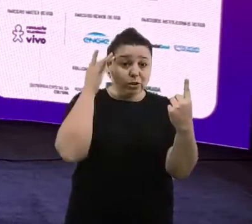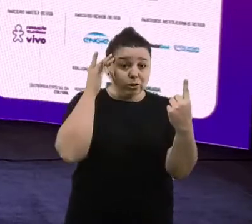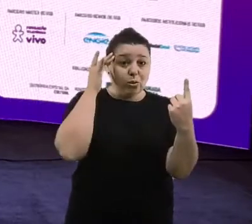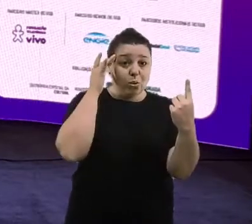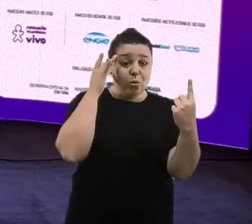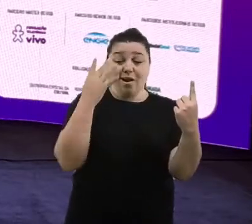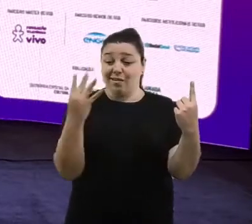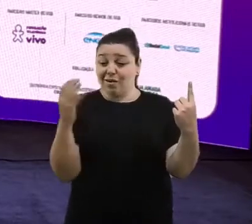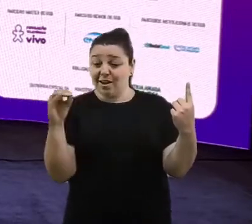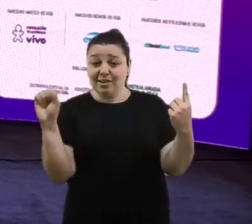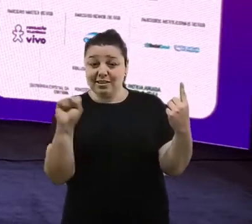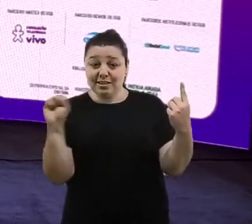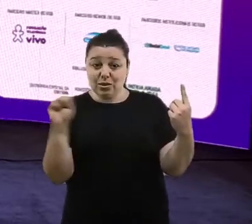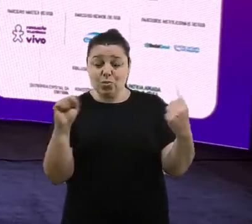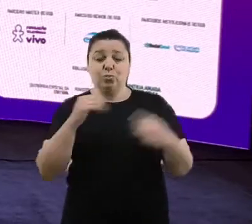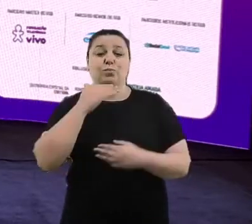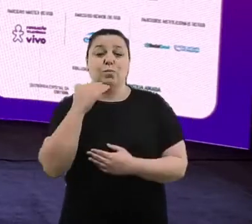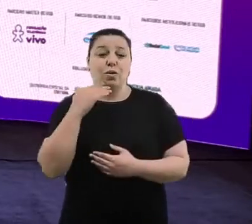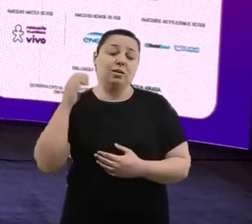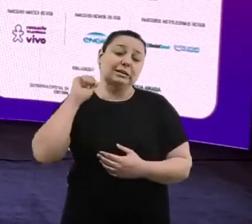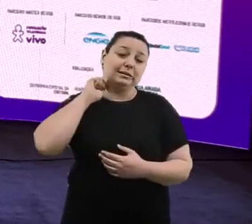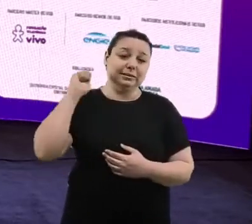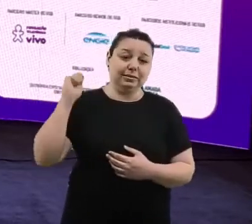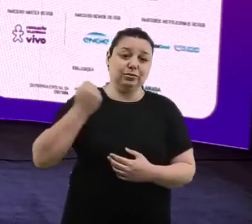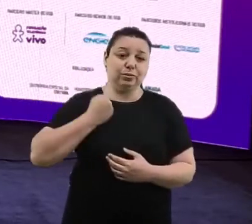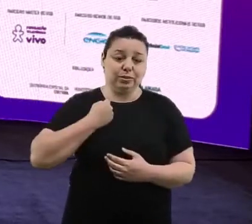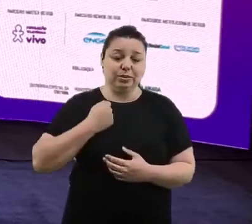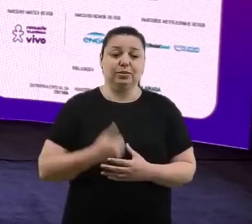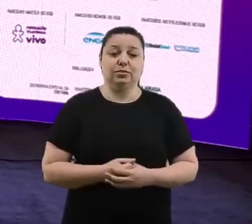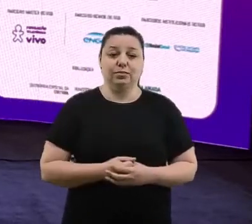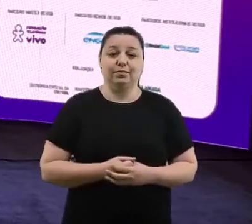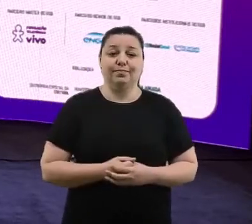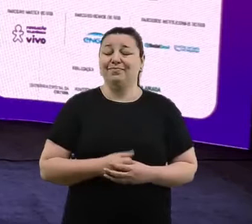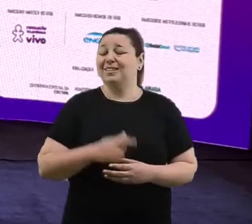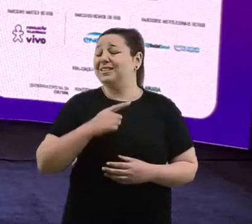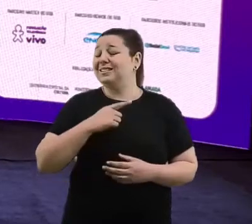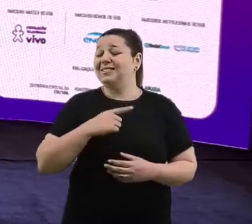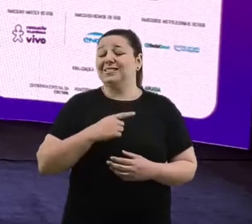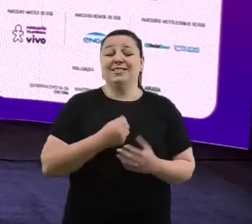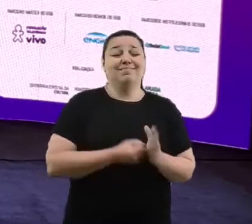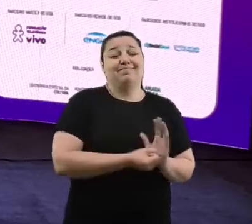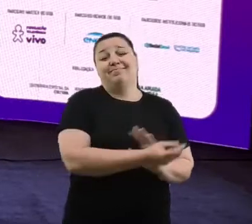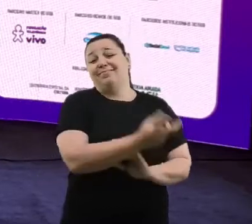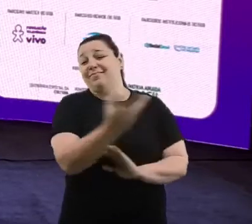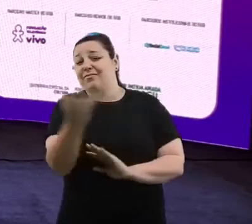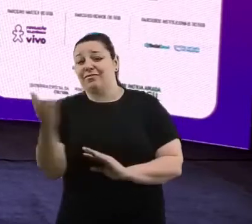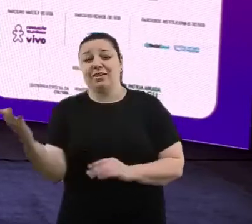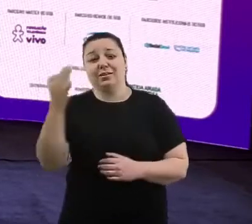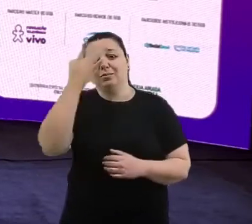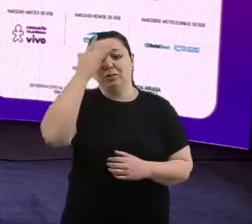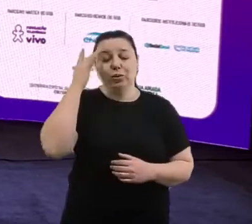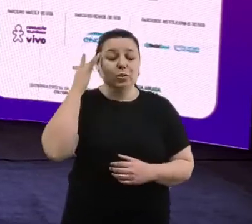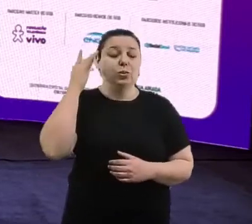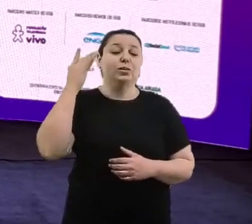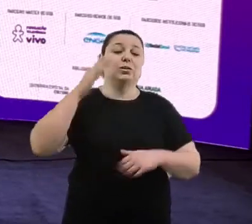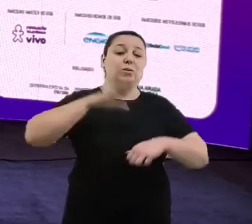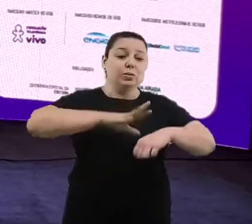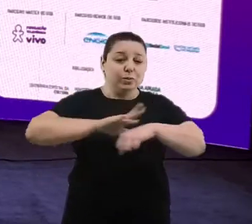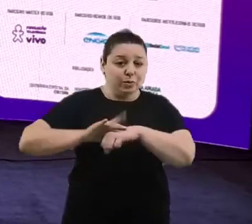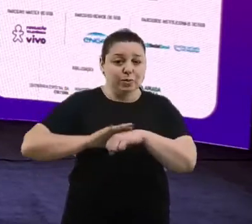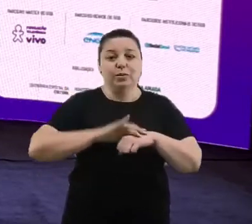na pandemia, temos bilhões de pessoas afetadas. Temos uma crise de saúde mental na América Latina, e é urgente que a